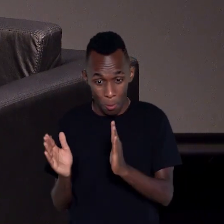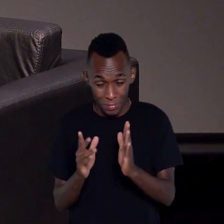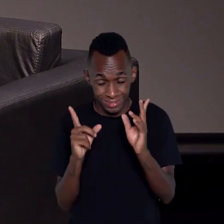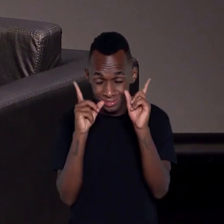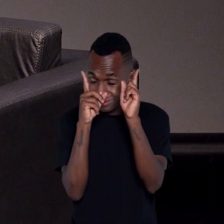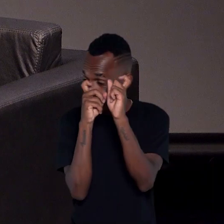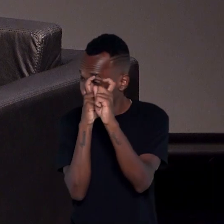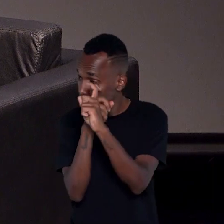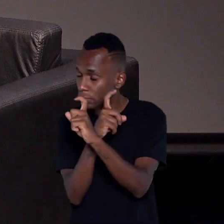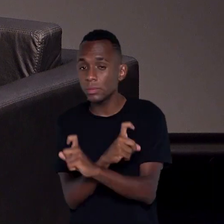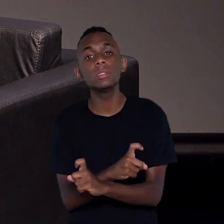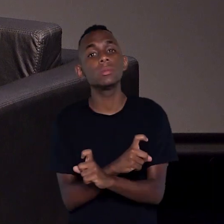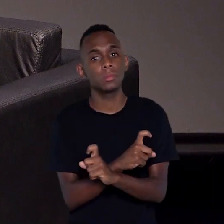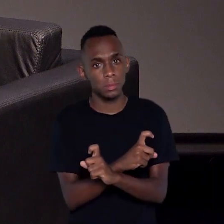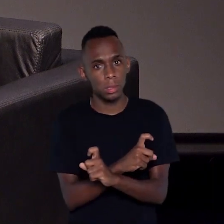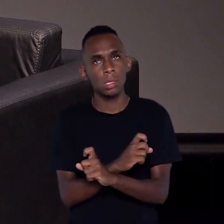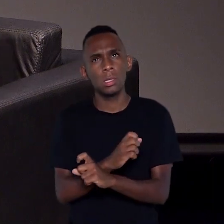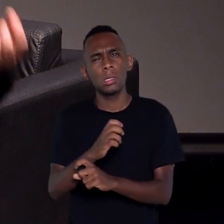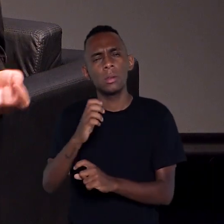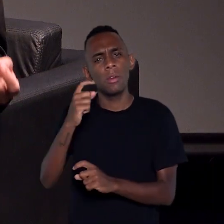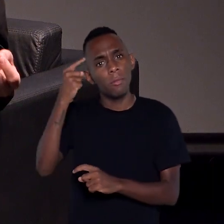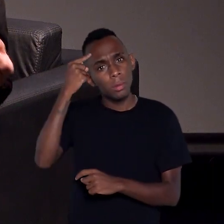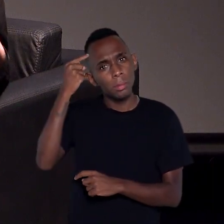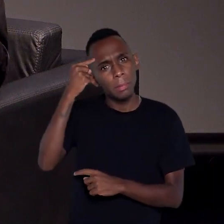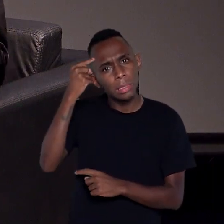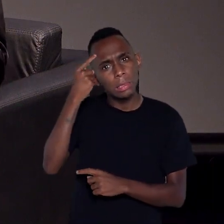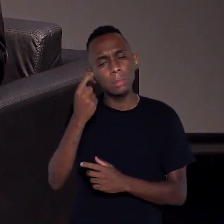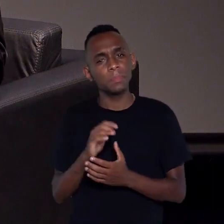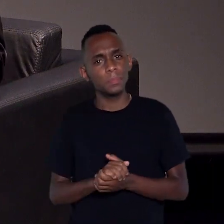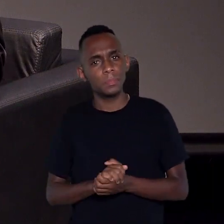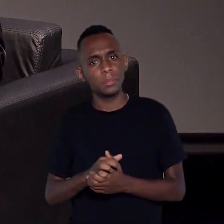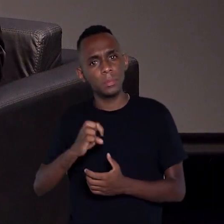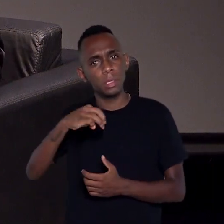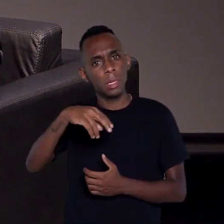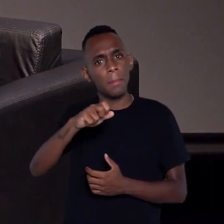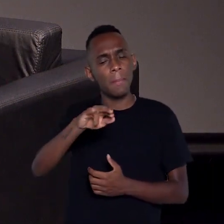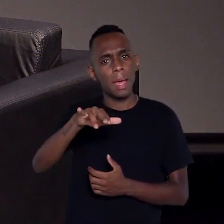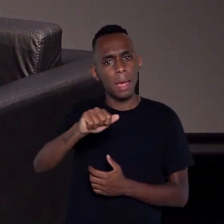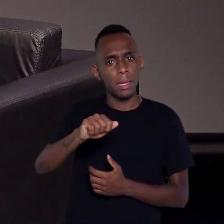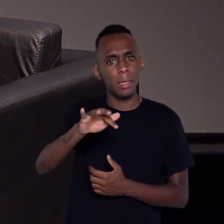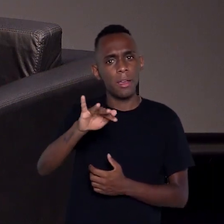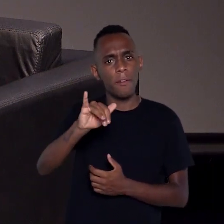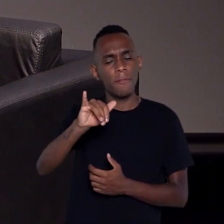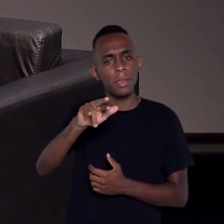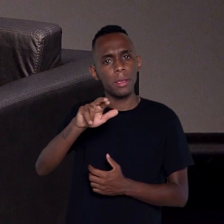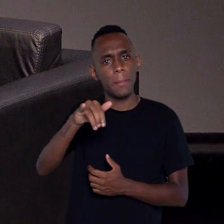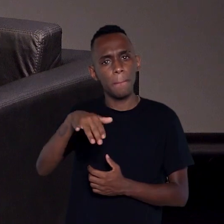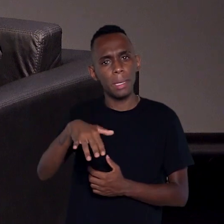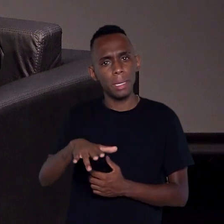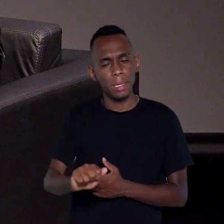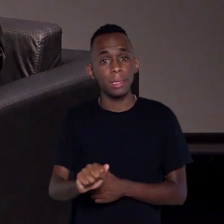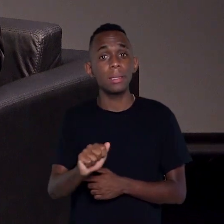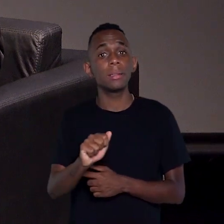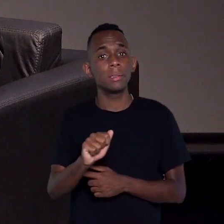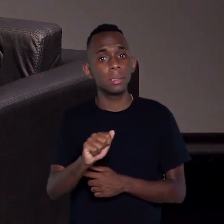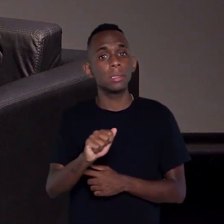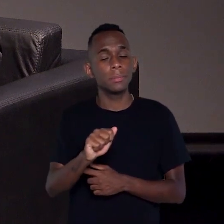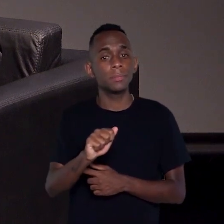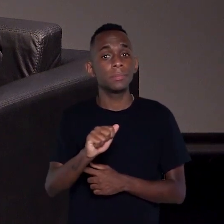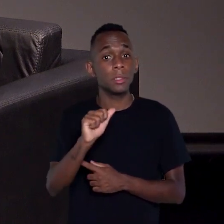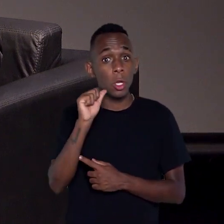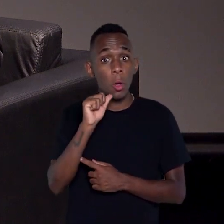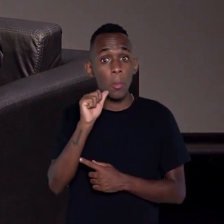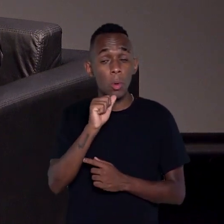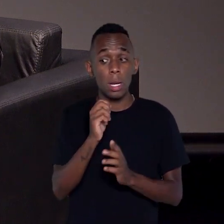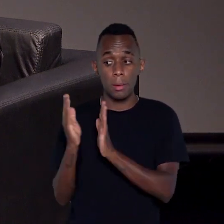a diversidade, né? Se a gente for pensar a Maria Firmina dos Reis, que assina,